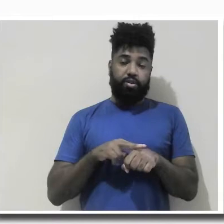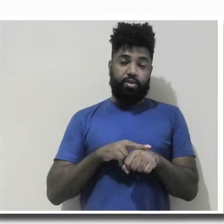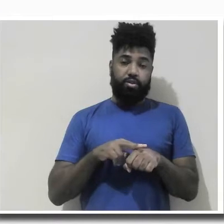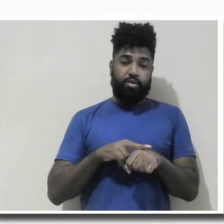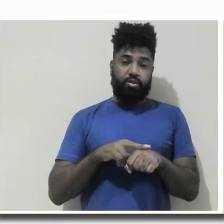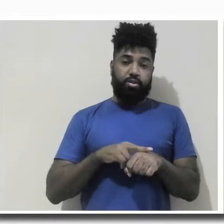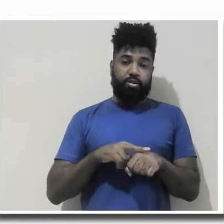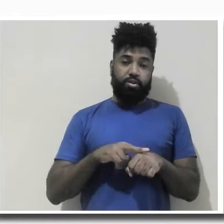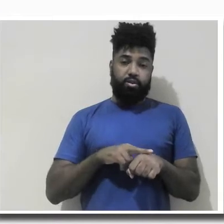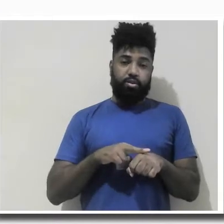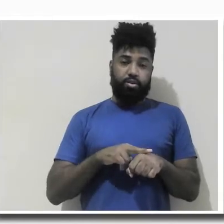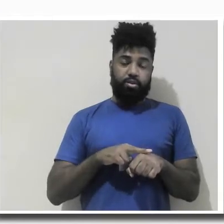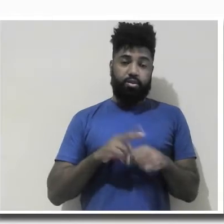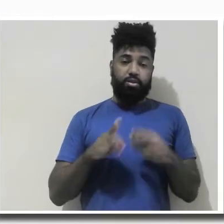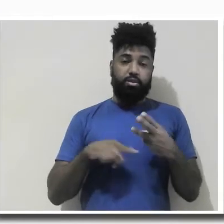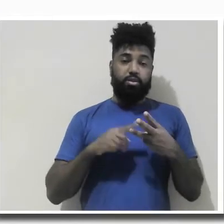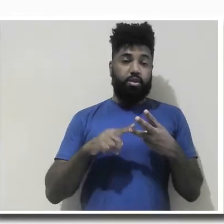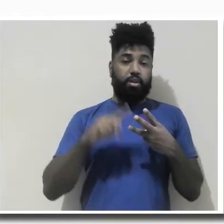verde